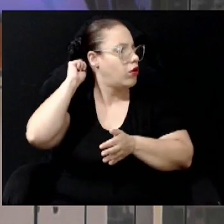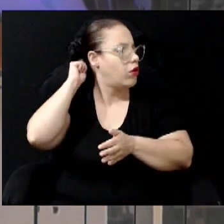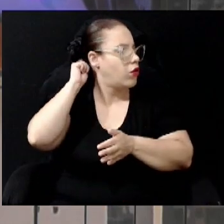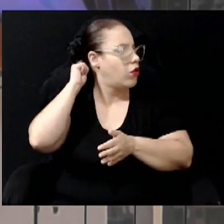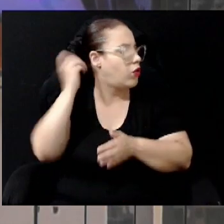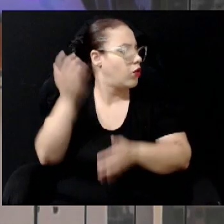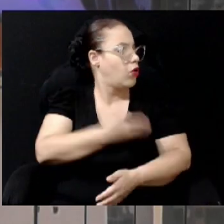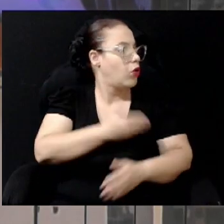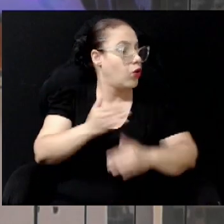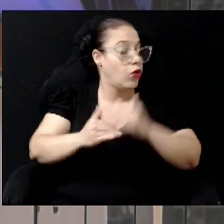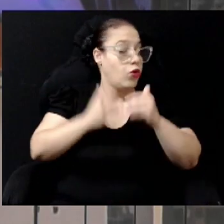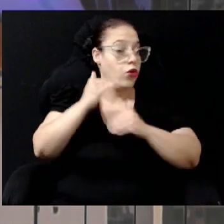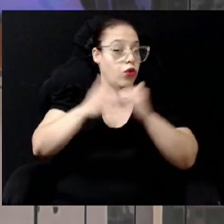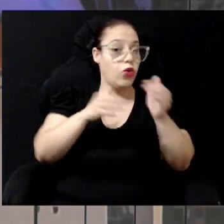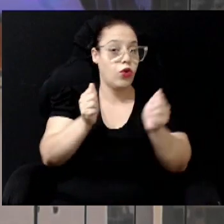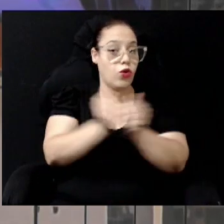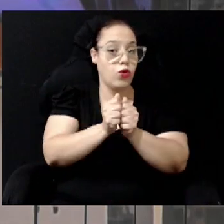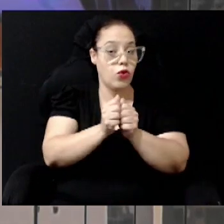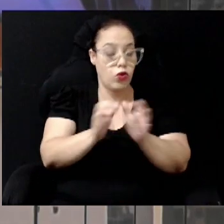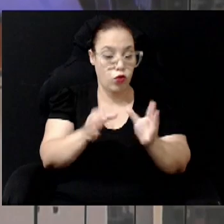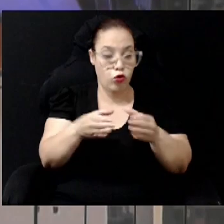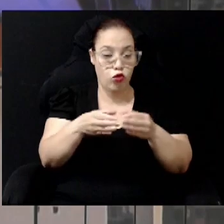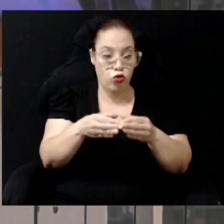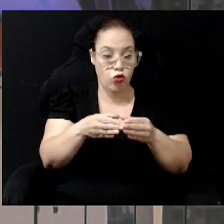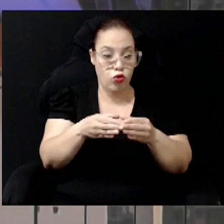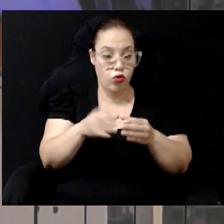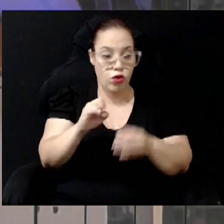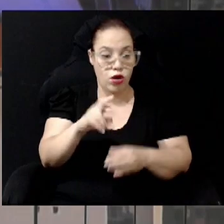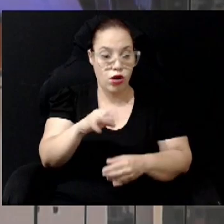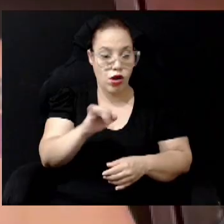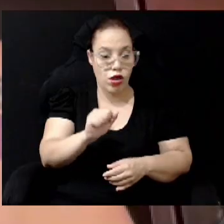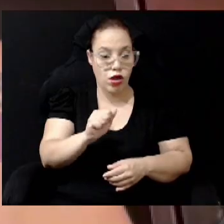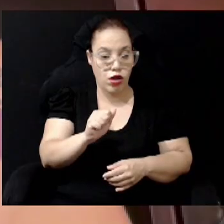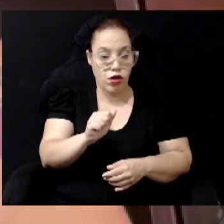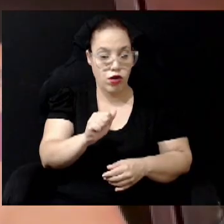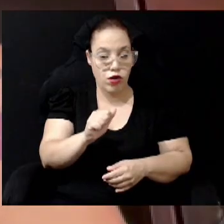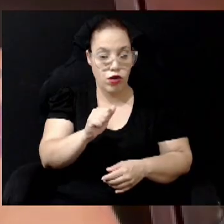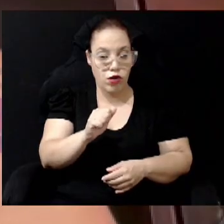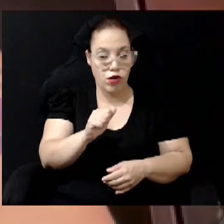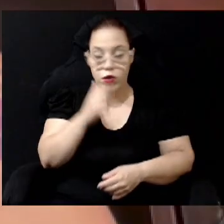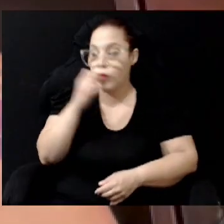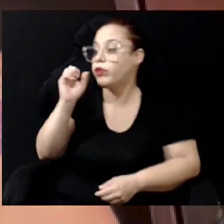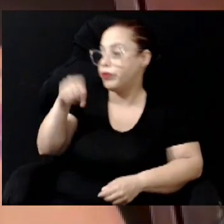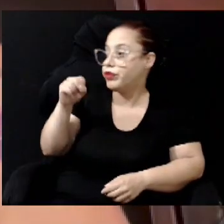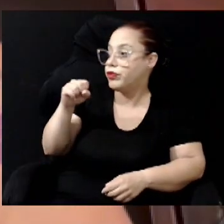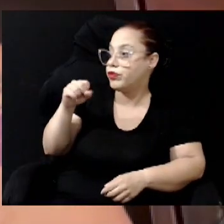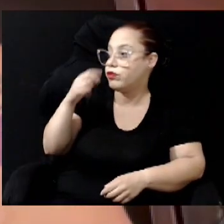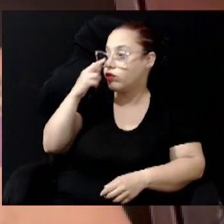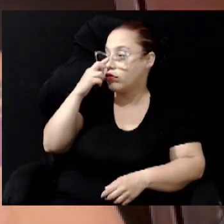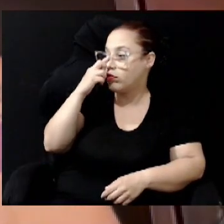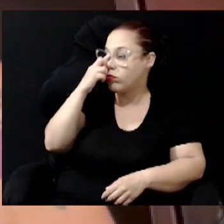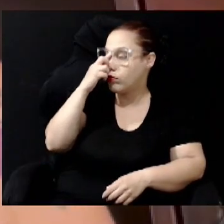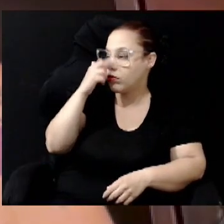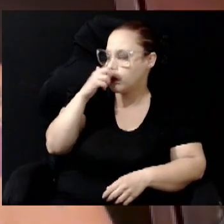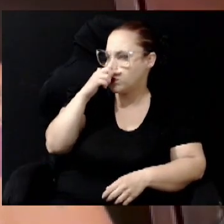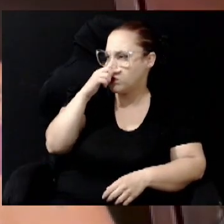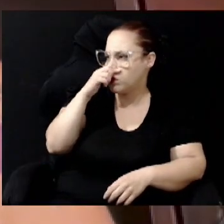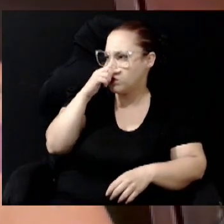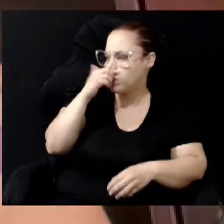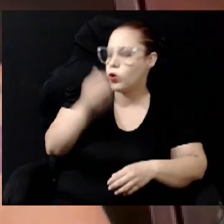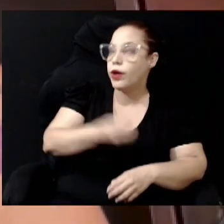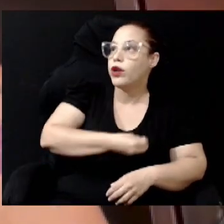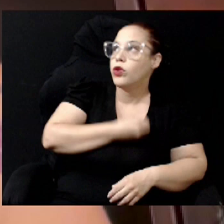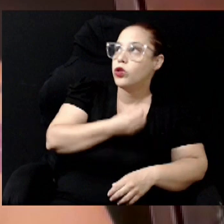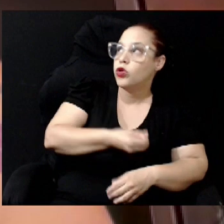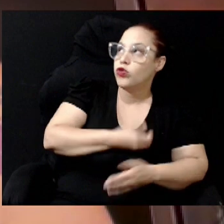está desenvolvendo junto a um grupo, né, na Inglaterra. Isso. A gente está vivendo um momento